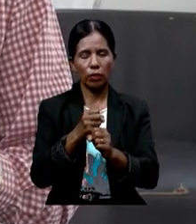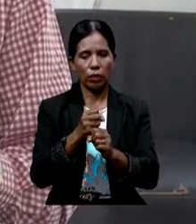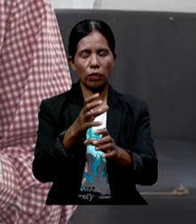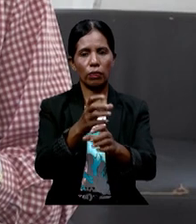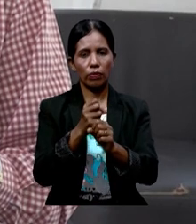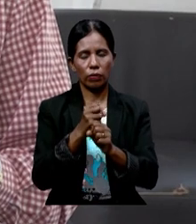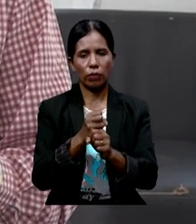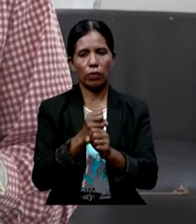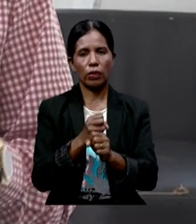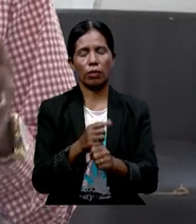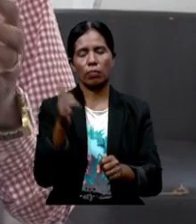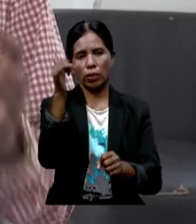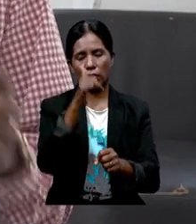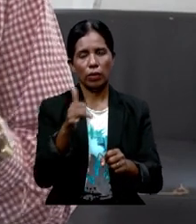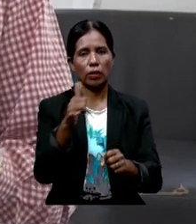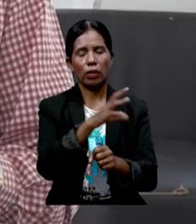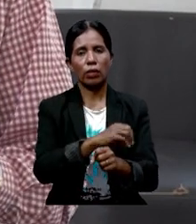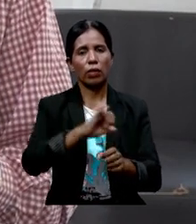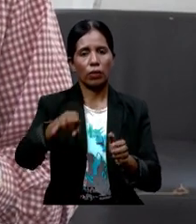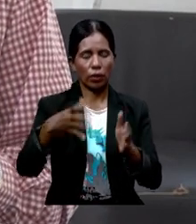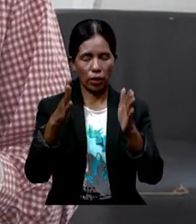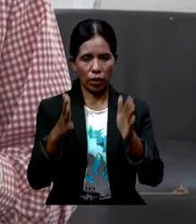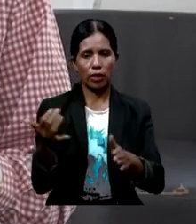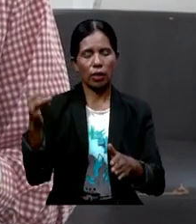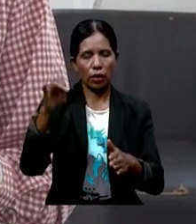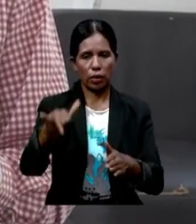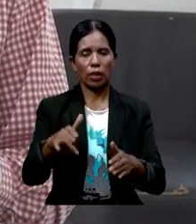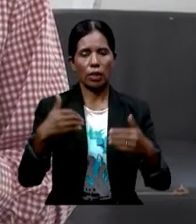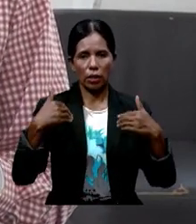assunto segurança ou defesa ne jornalista sira ne bema ki haduni